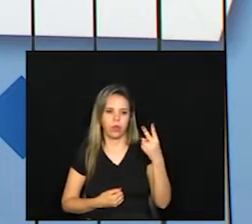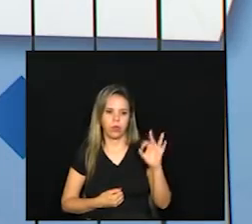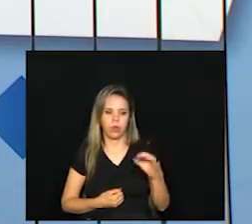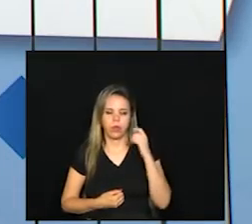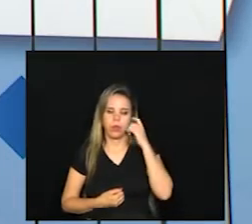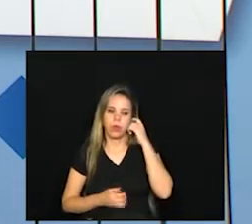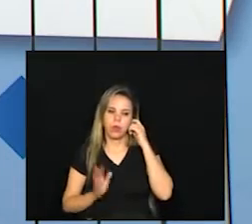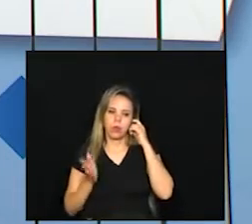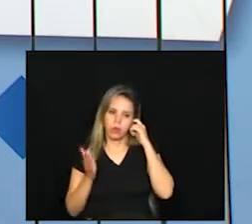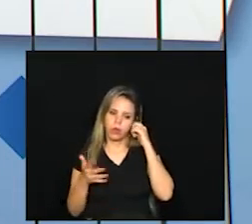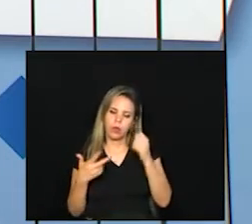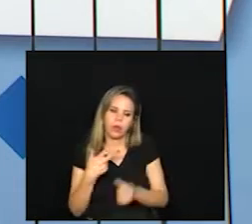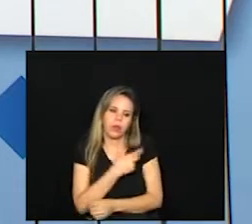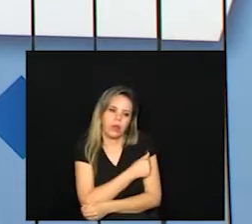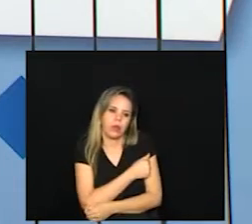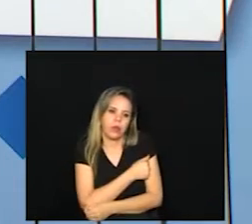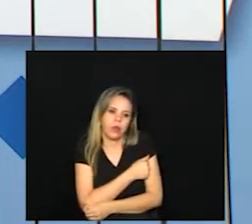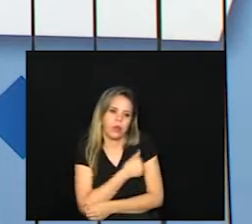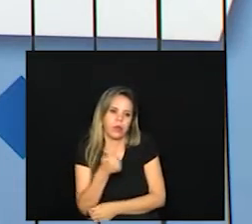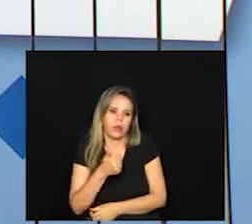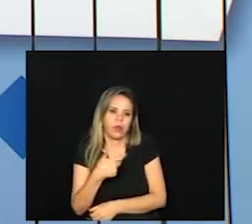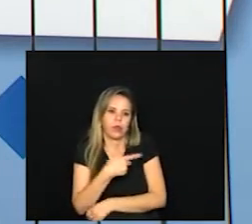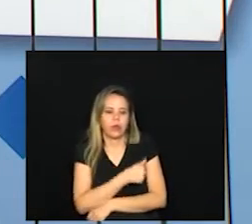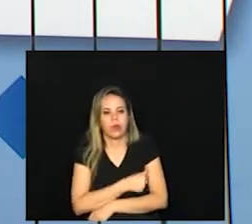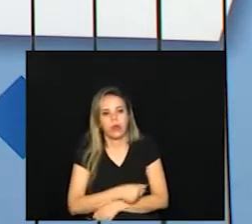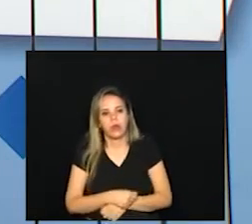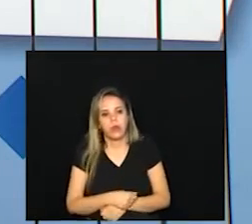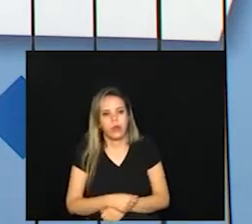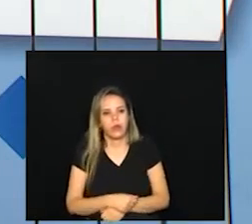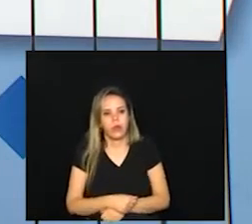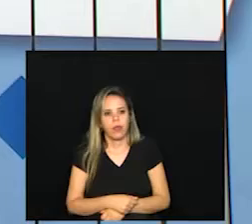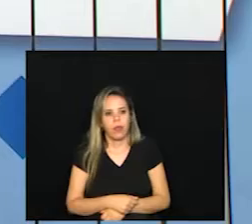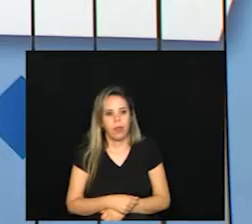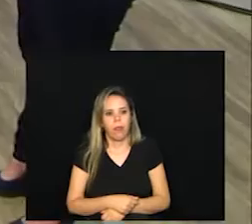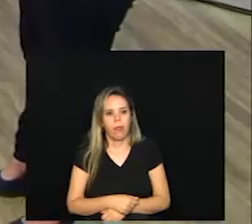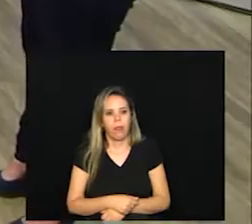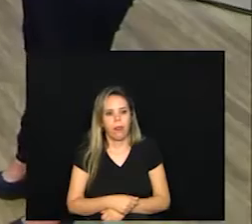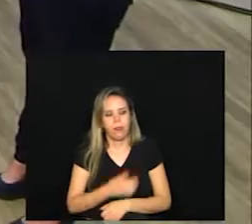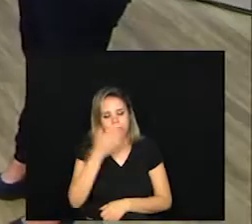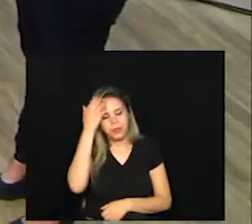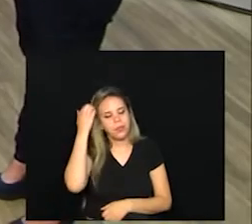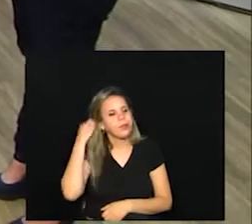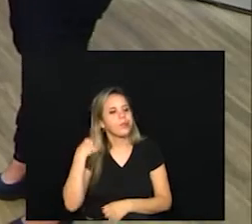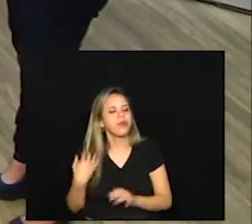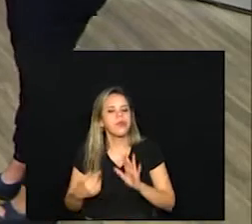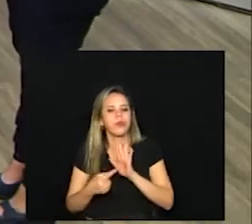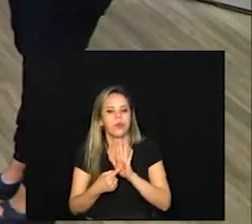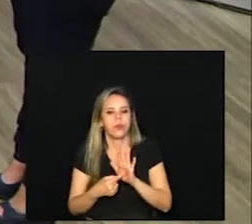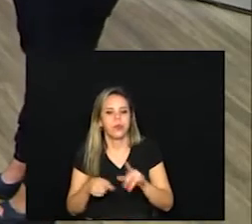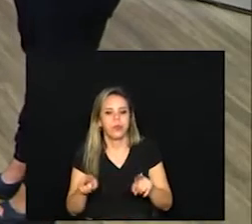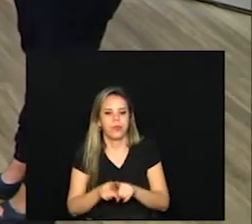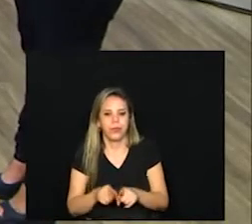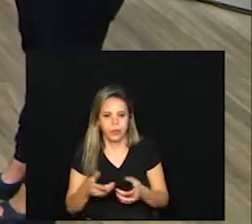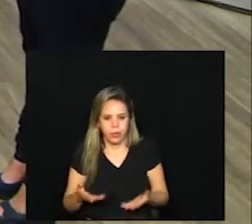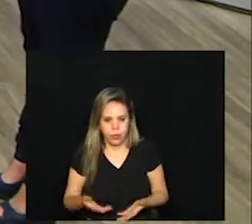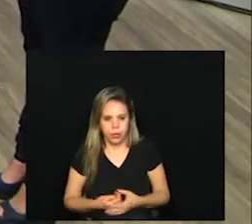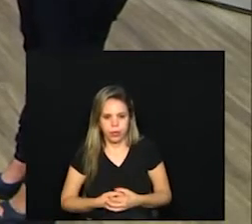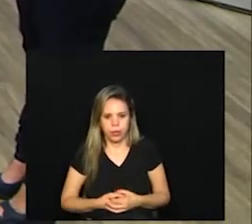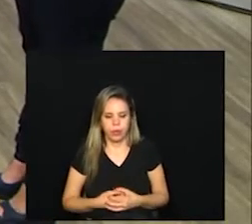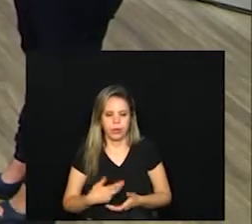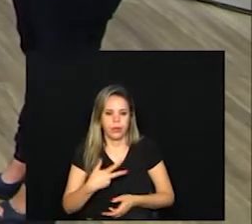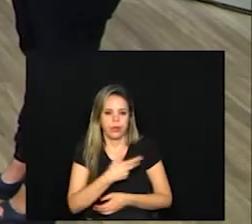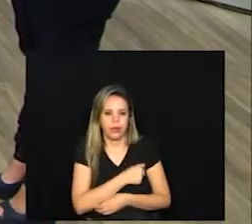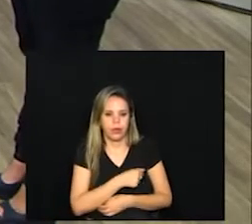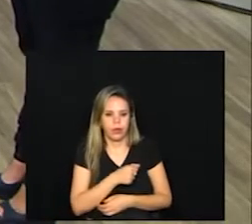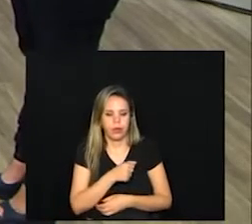70,2% já foram vacinados com a primeira dose. E, além disso, Gabriel, a gente aponta também nesse esquema vacinal